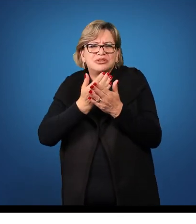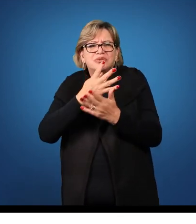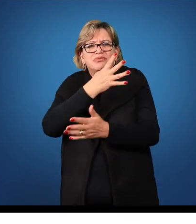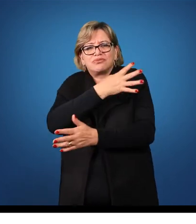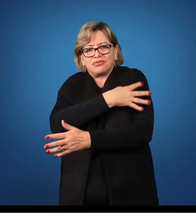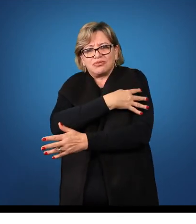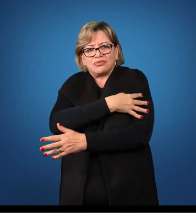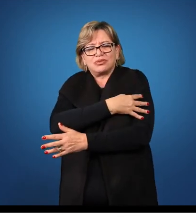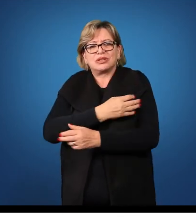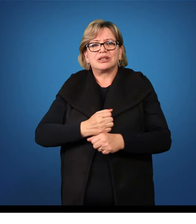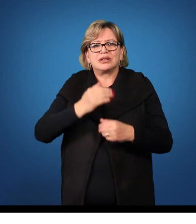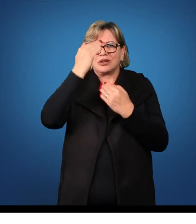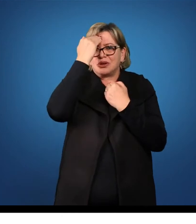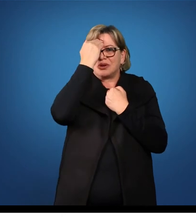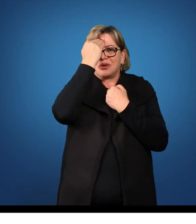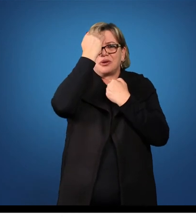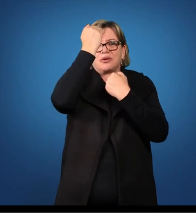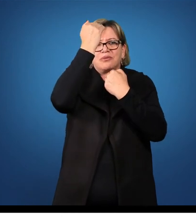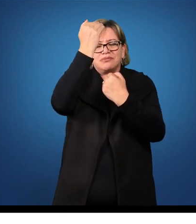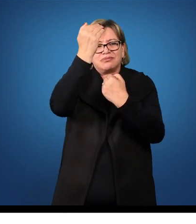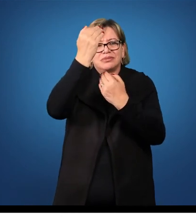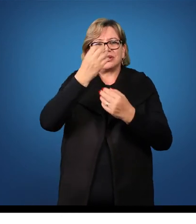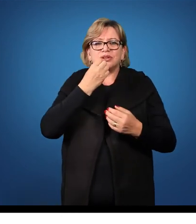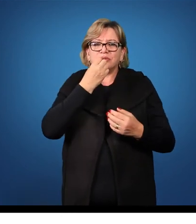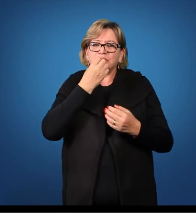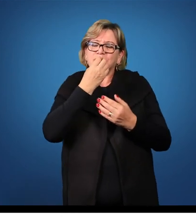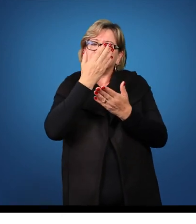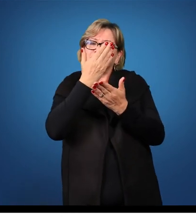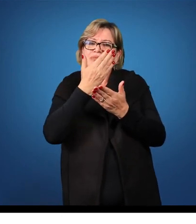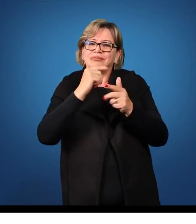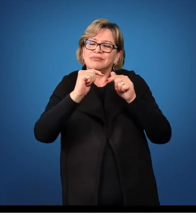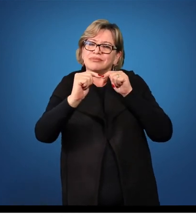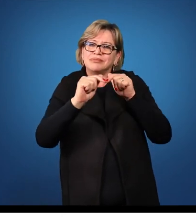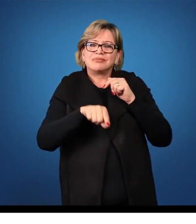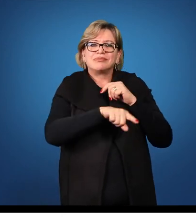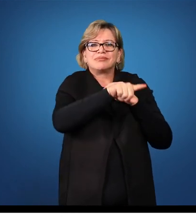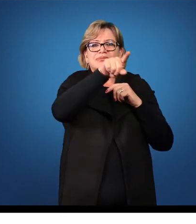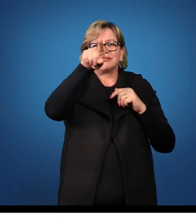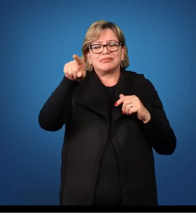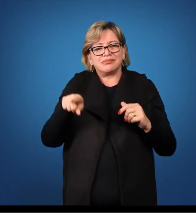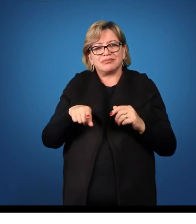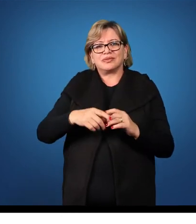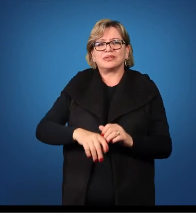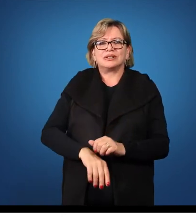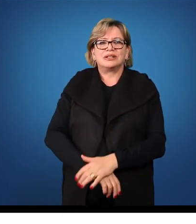ano muito obrigado a todos e um bom trabalho um bom estudo